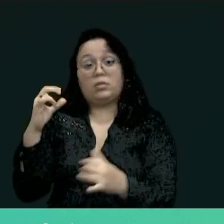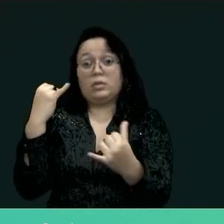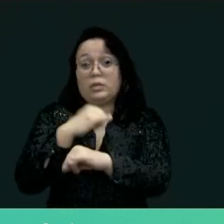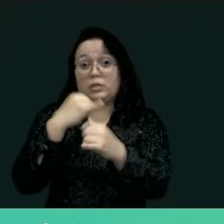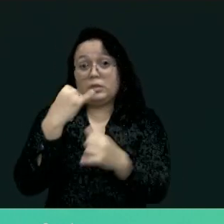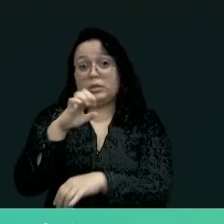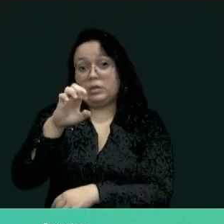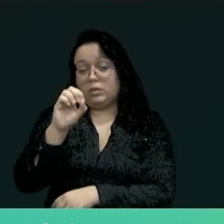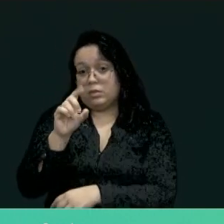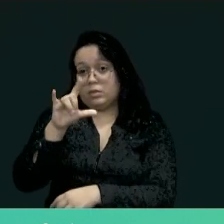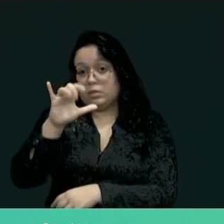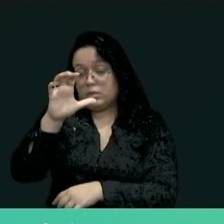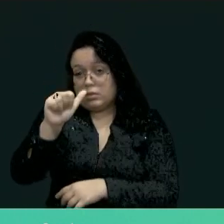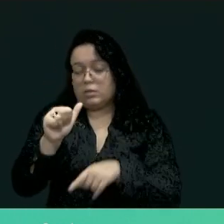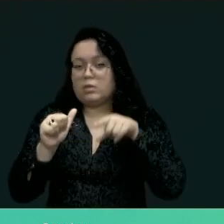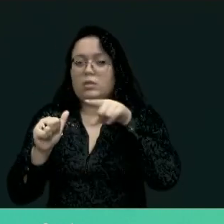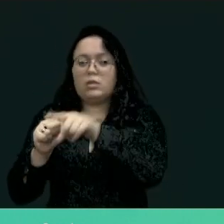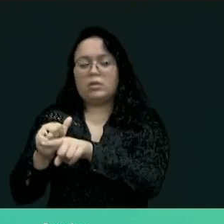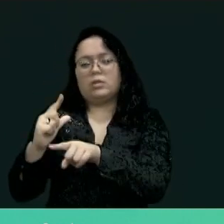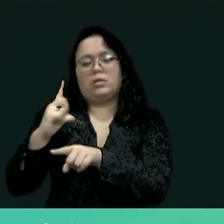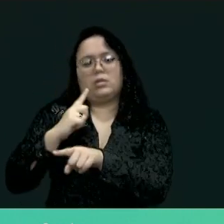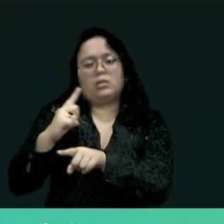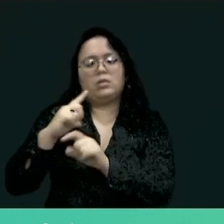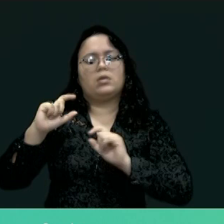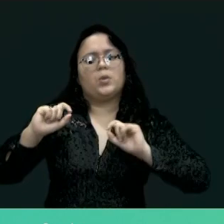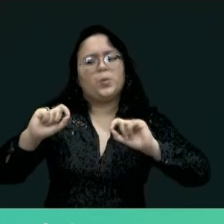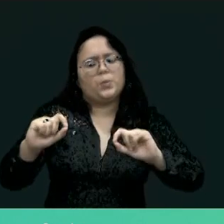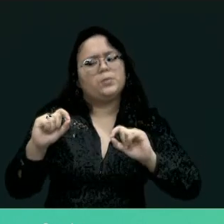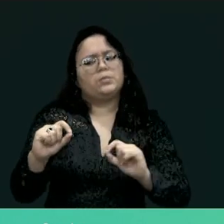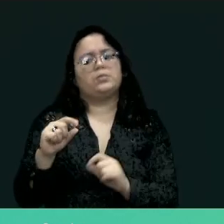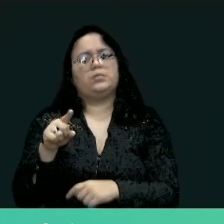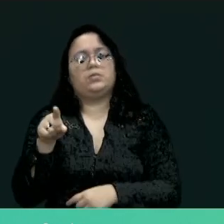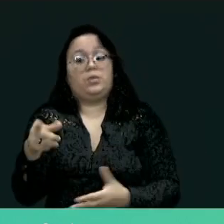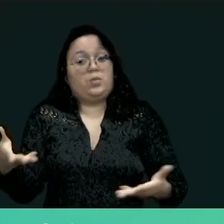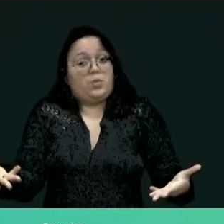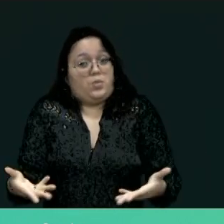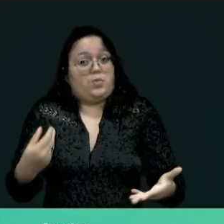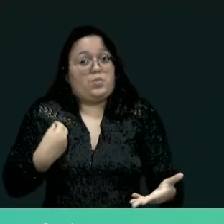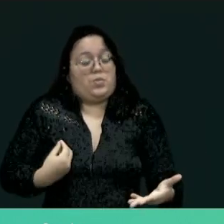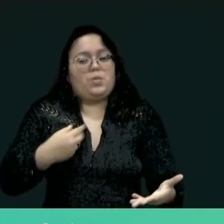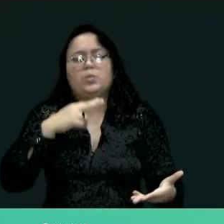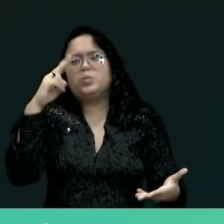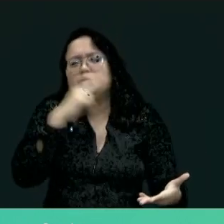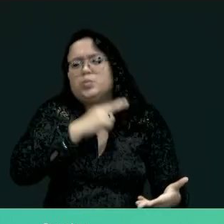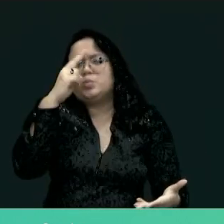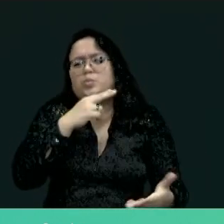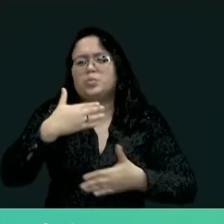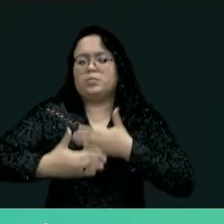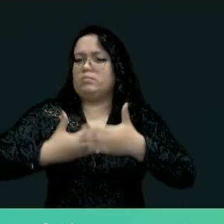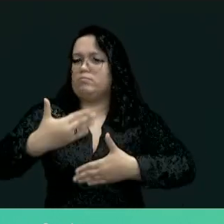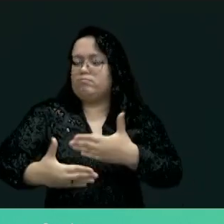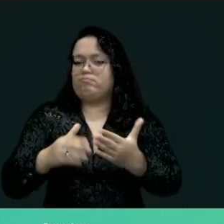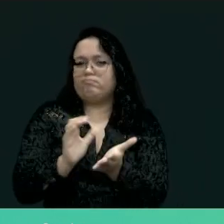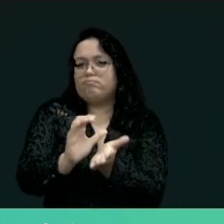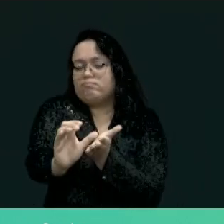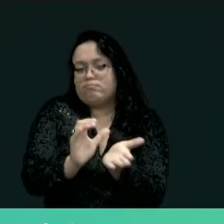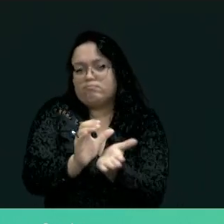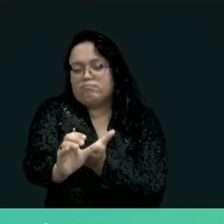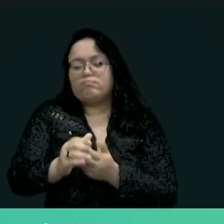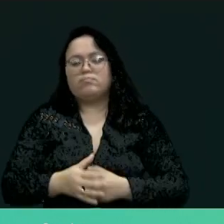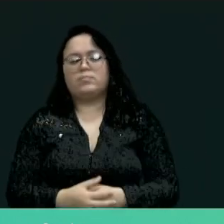estamos falando de onshore, porque a offshore nós estamos agora acelerando os processos de investimento,